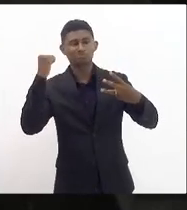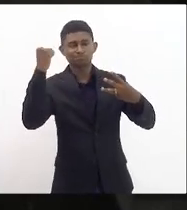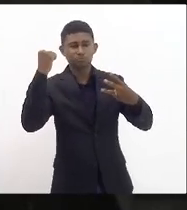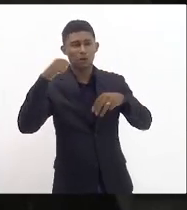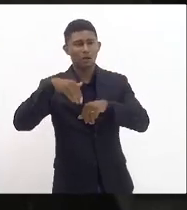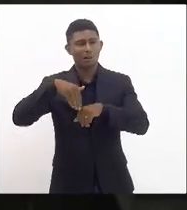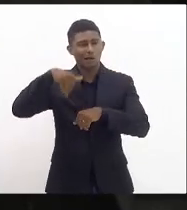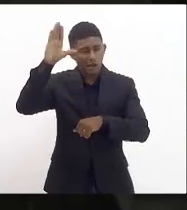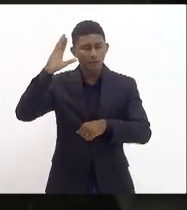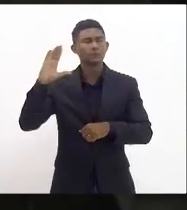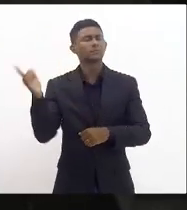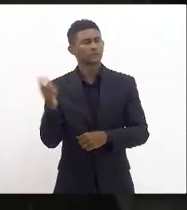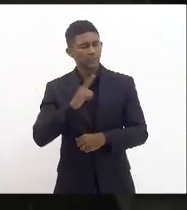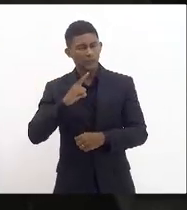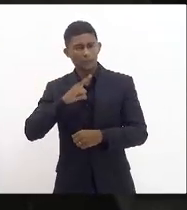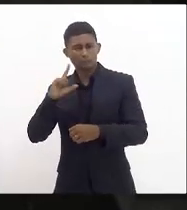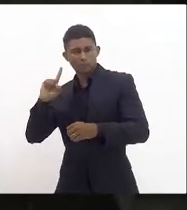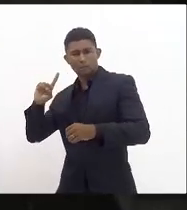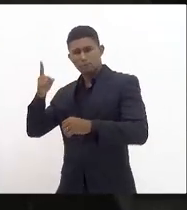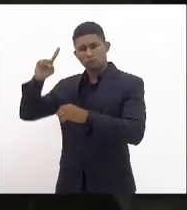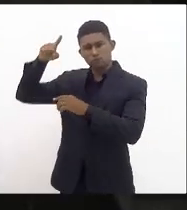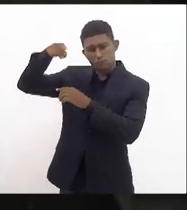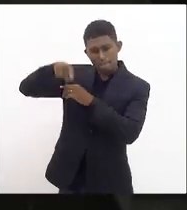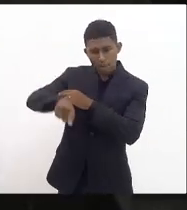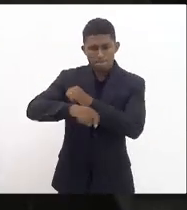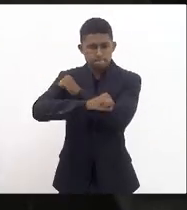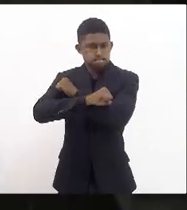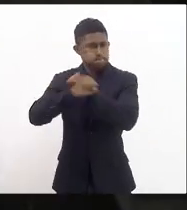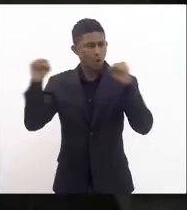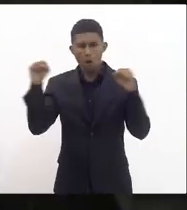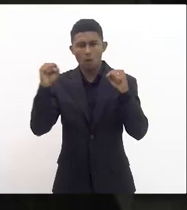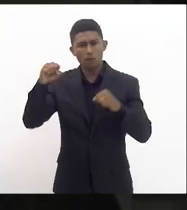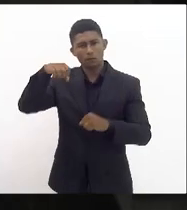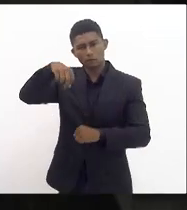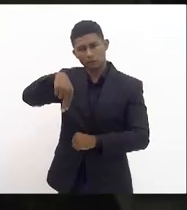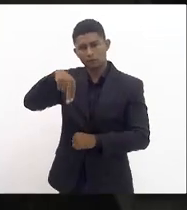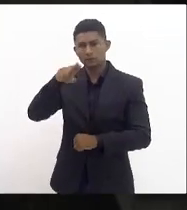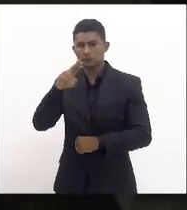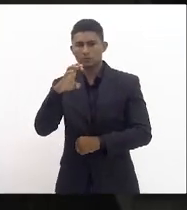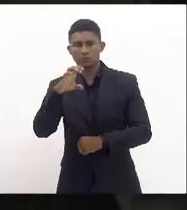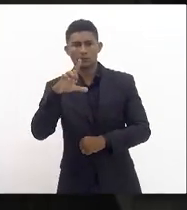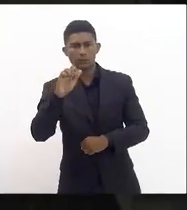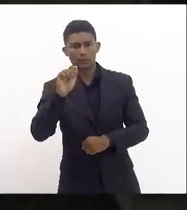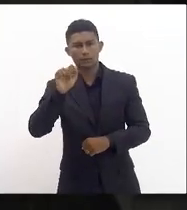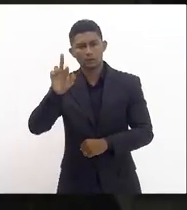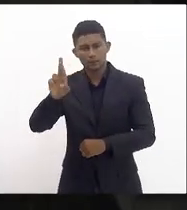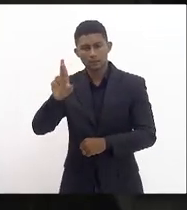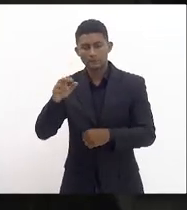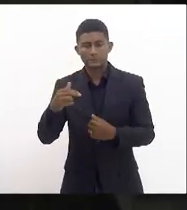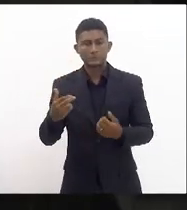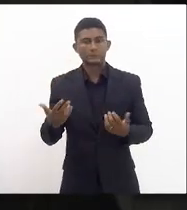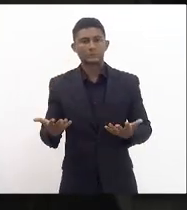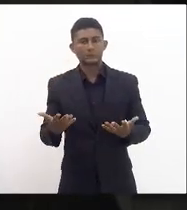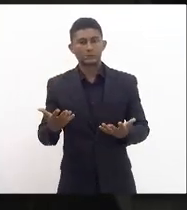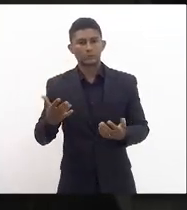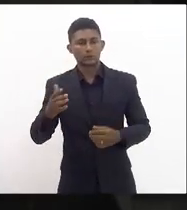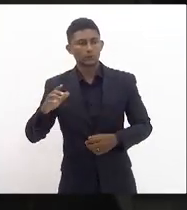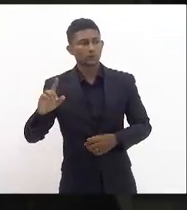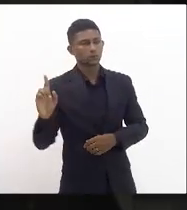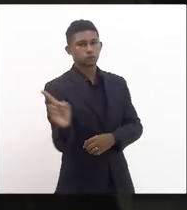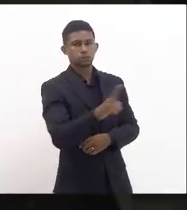impérios bélicos do mundo. E isso é motivo de